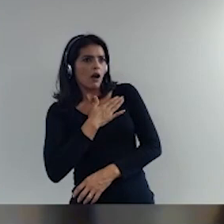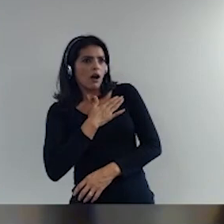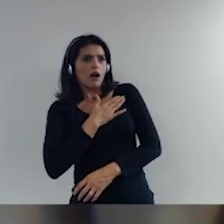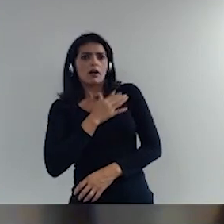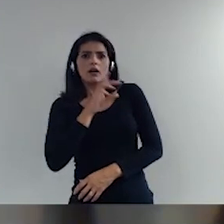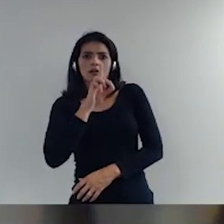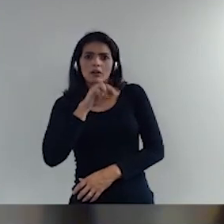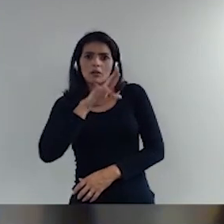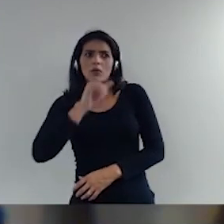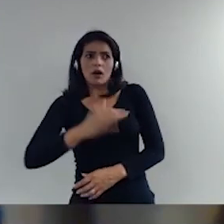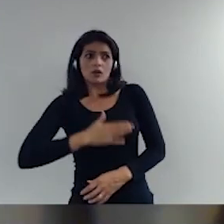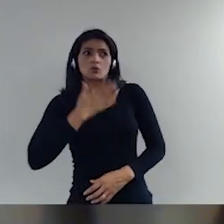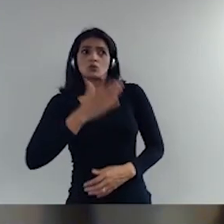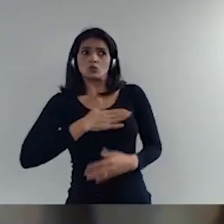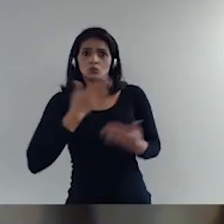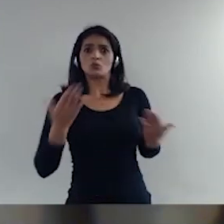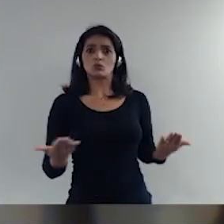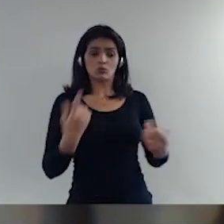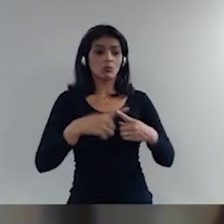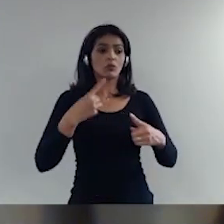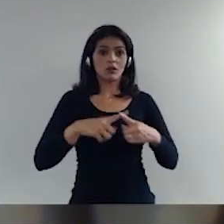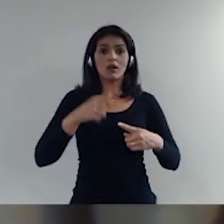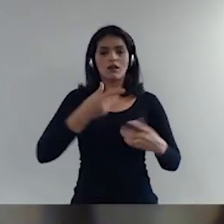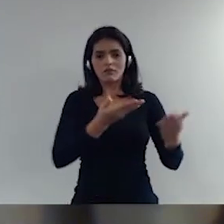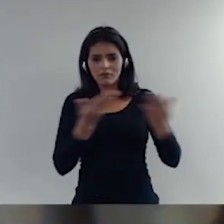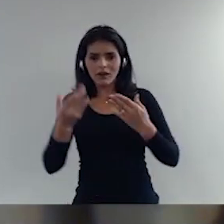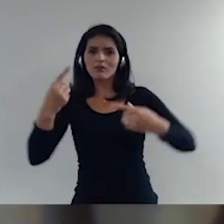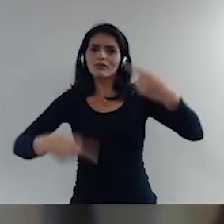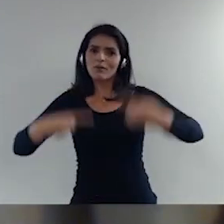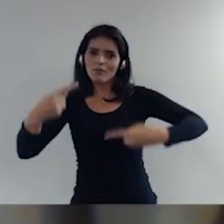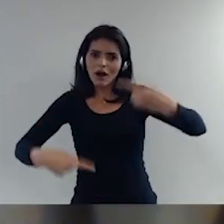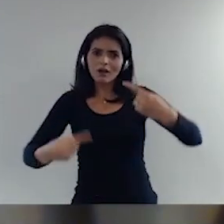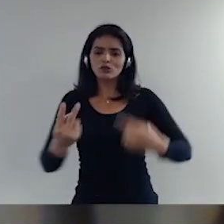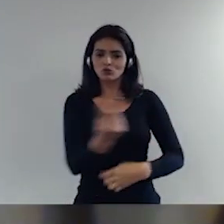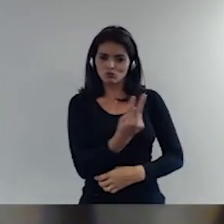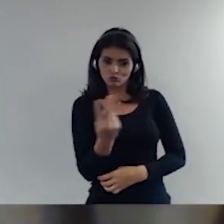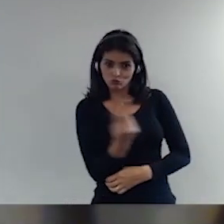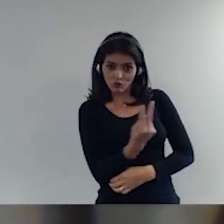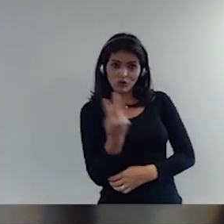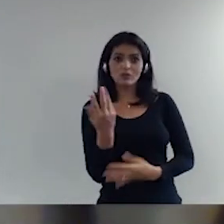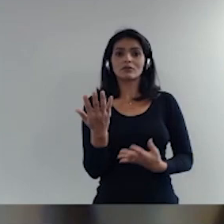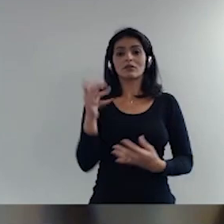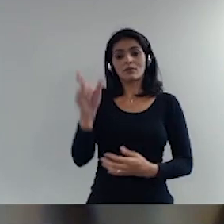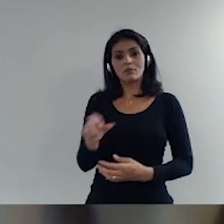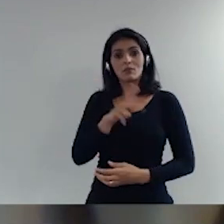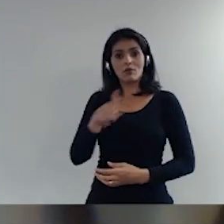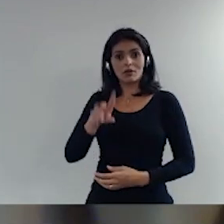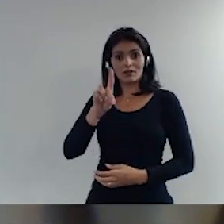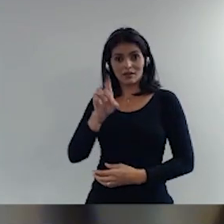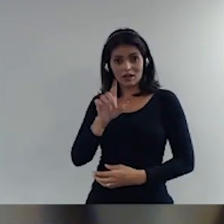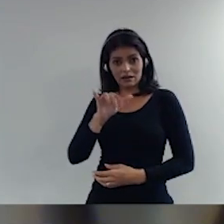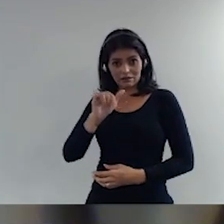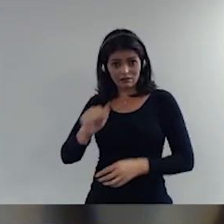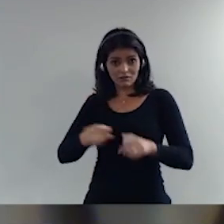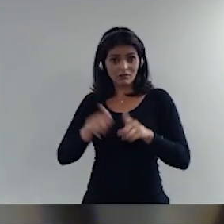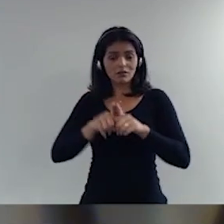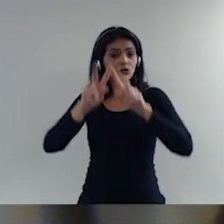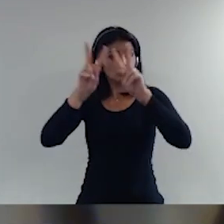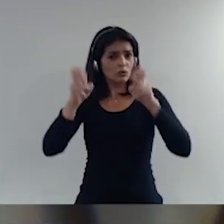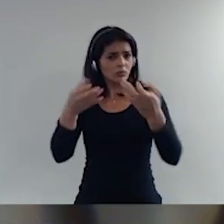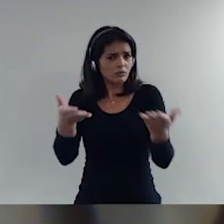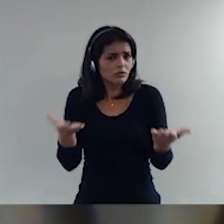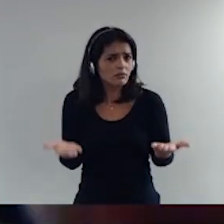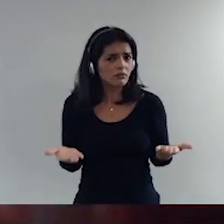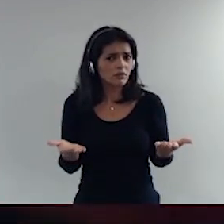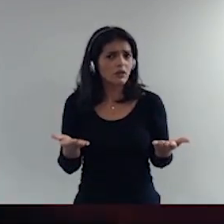relação a essa temática, e trago aí para o debate com o Scarf, com o Onofre, né, com a própria professora Adélia, né, a respeito desse tema.